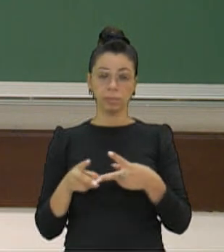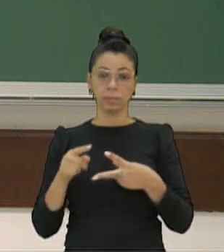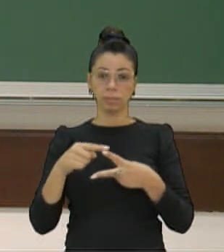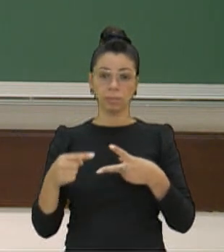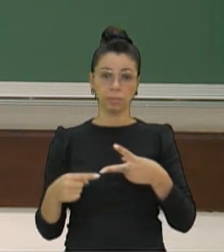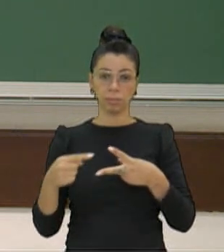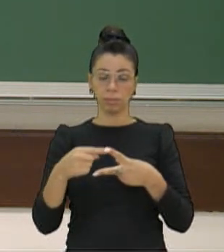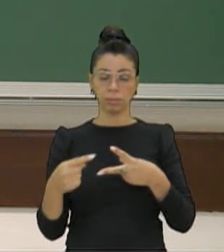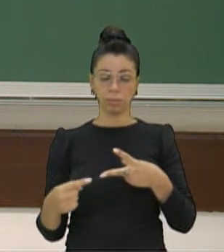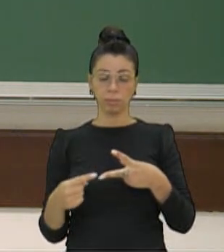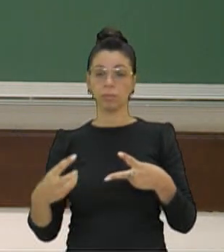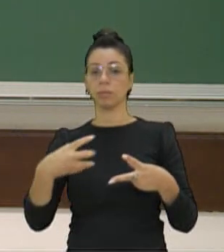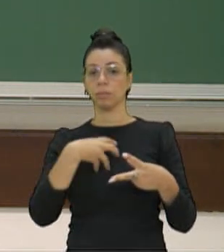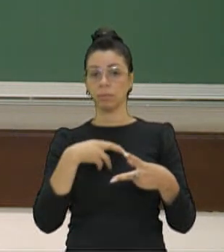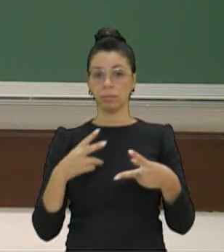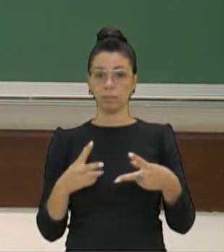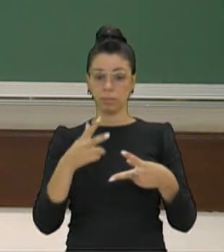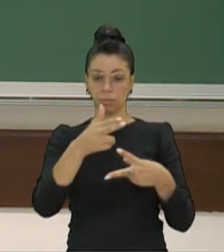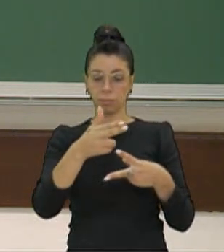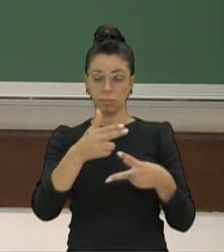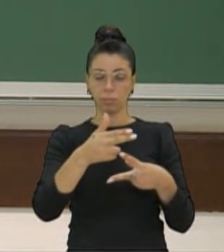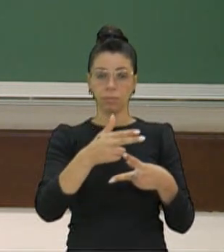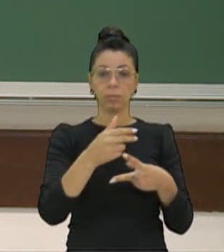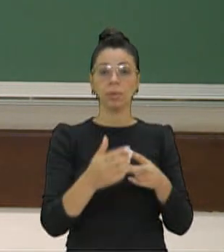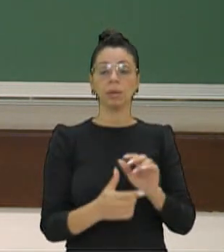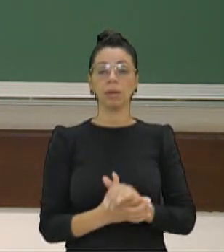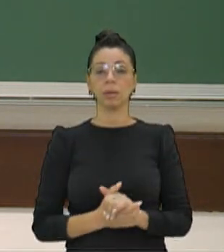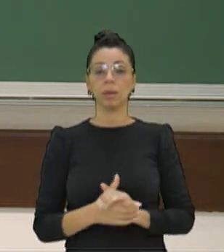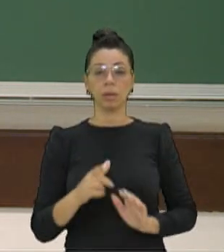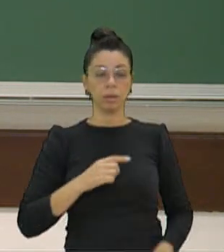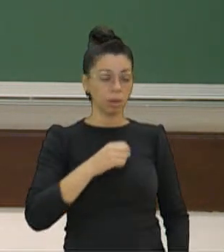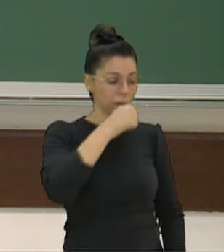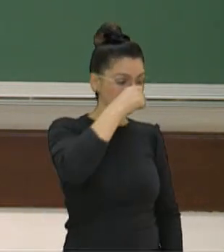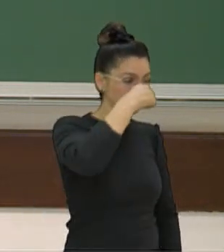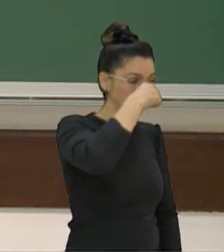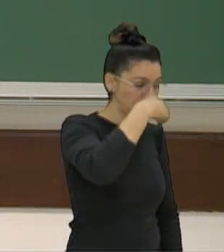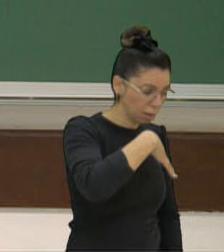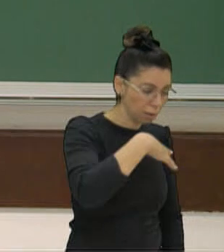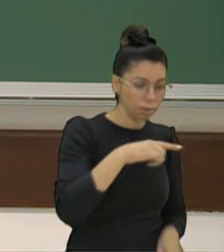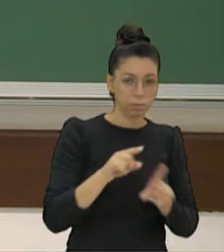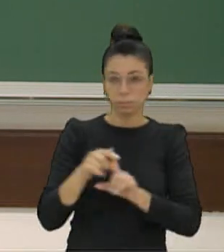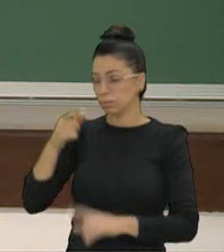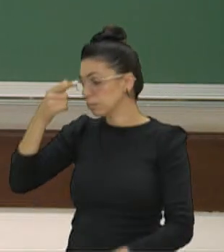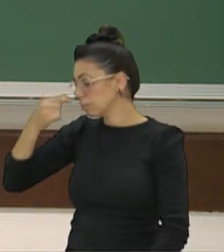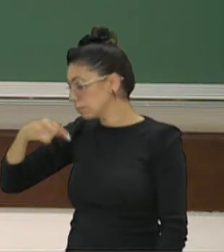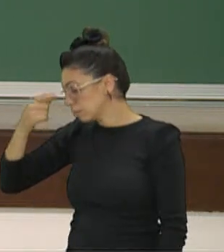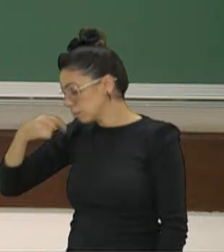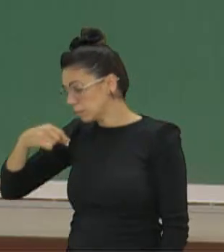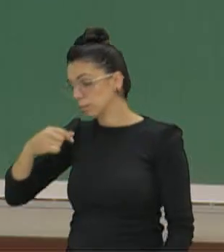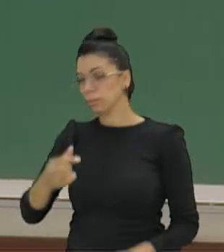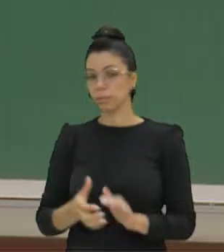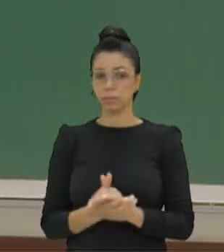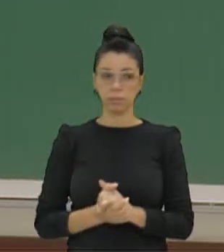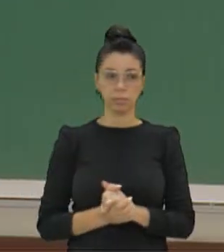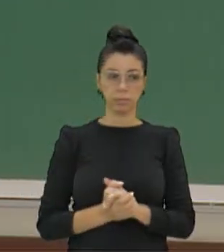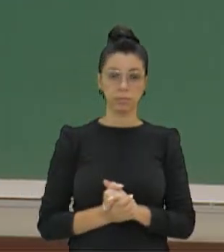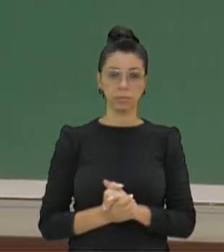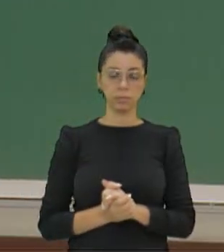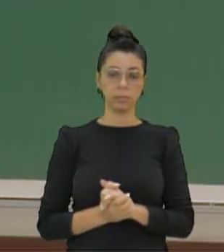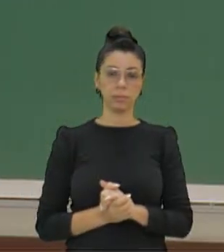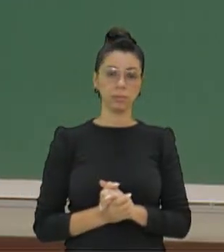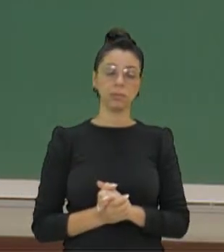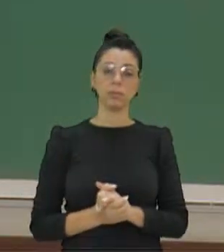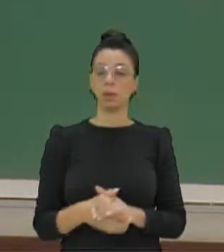esses sintomas bem parecidos, o resfriado e a gripe, tá? Então, neste caso, né, falando aqui a respeito